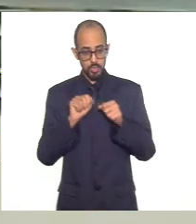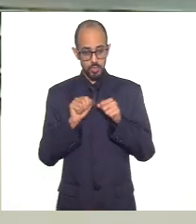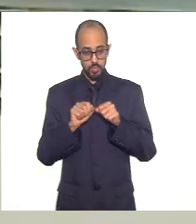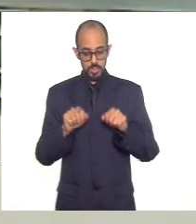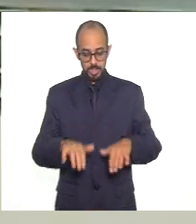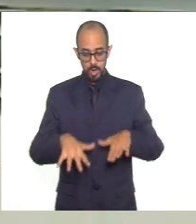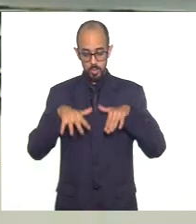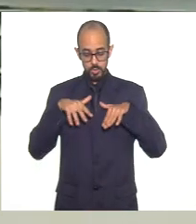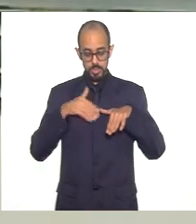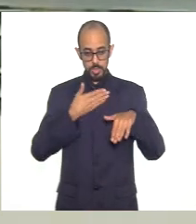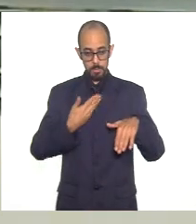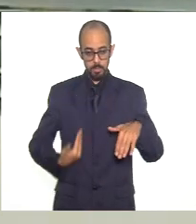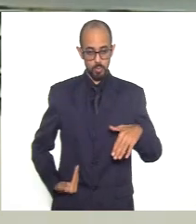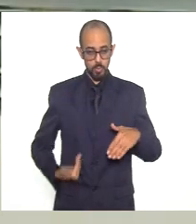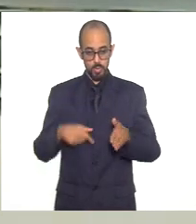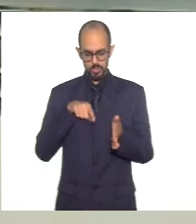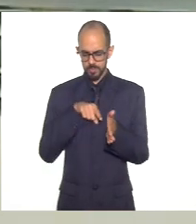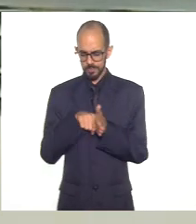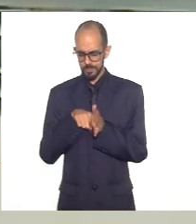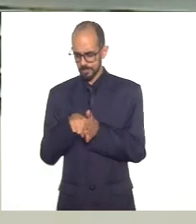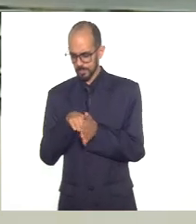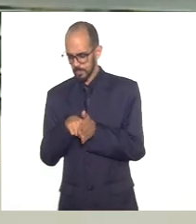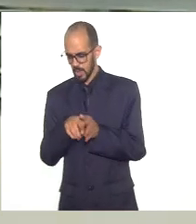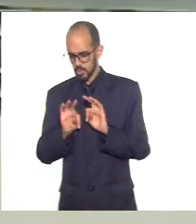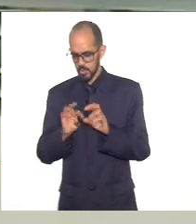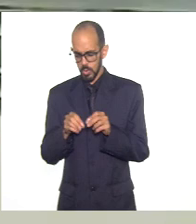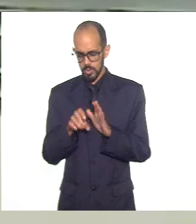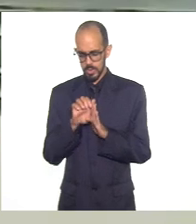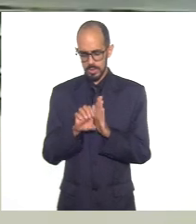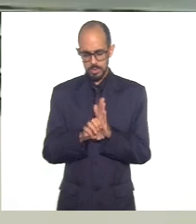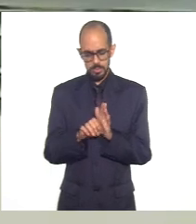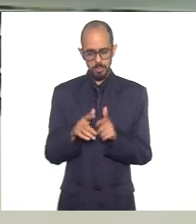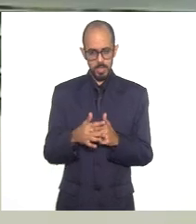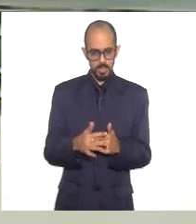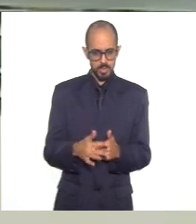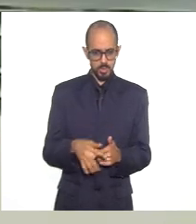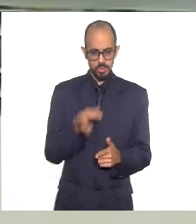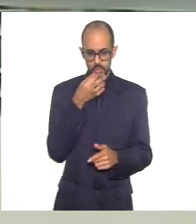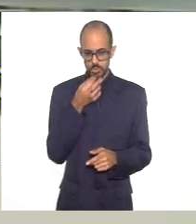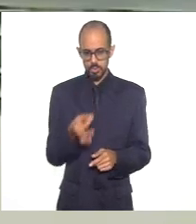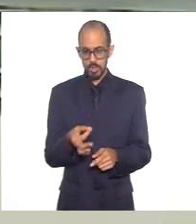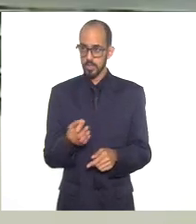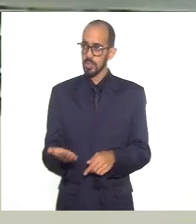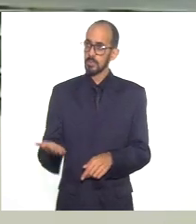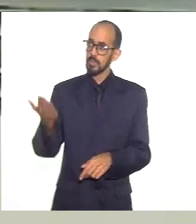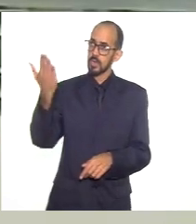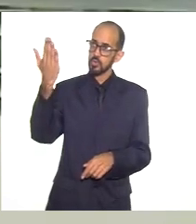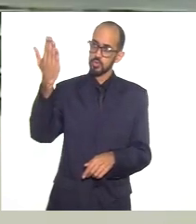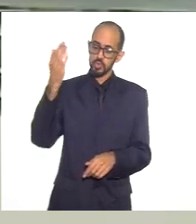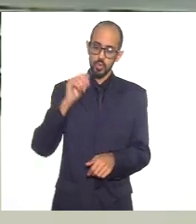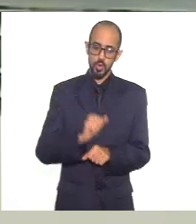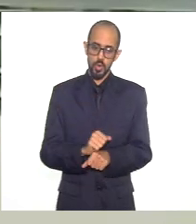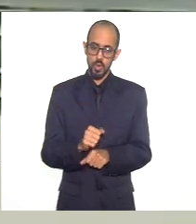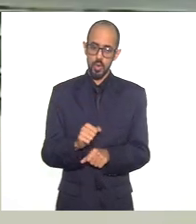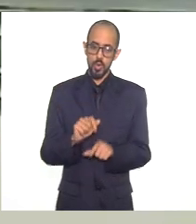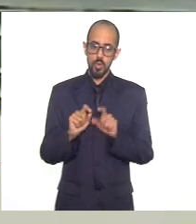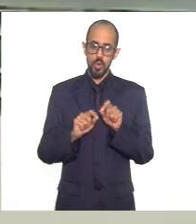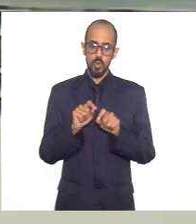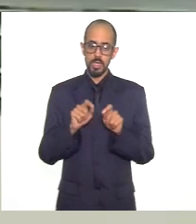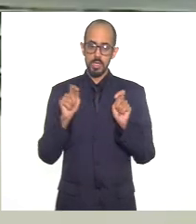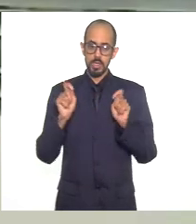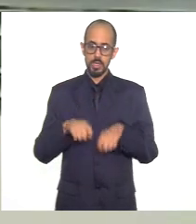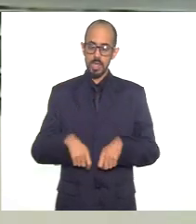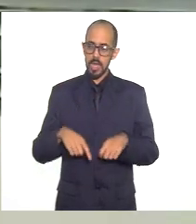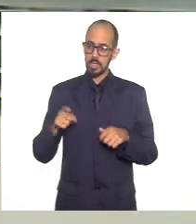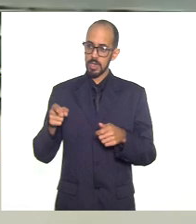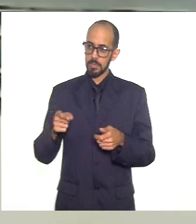pública, examinarmos todas as emendas para sugerirmos ao senhor quais poderiam ser ou não